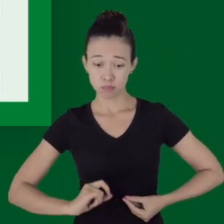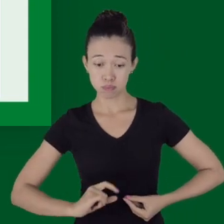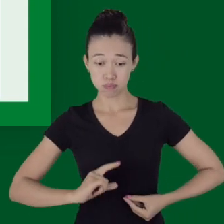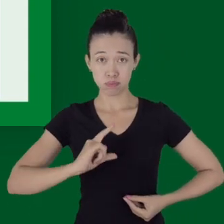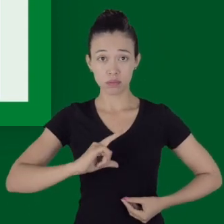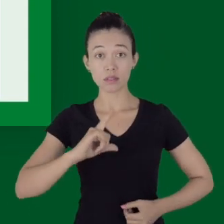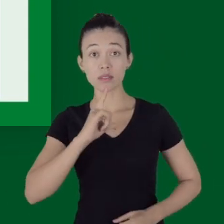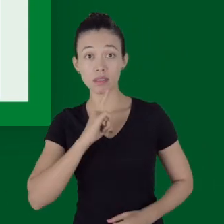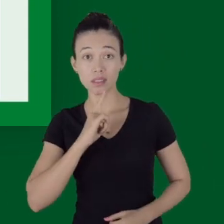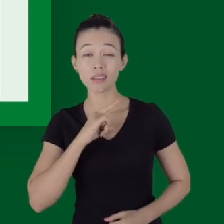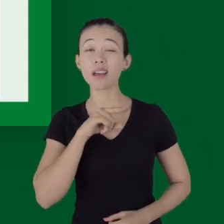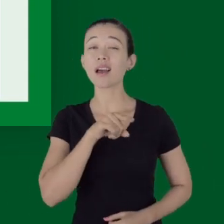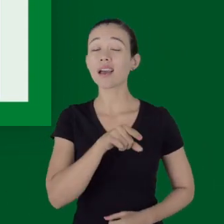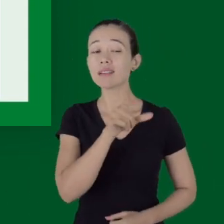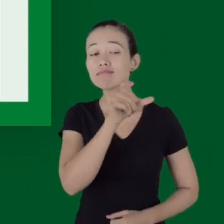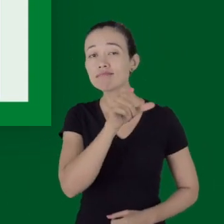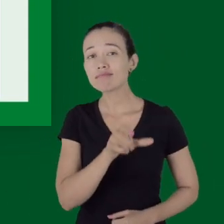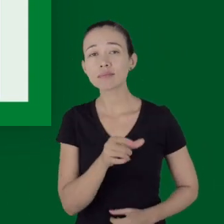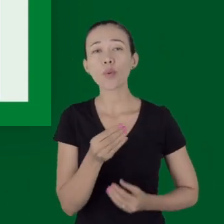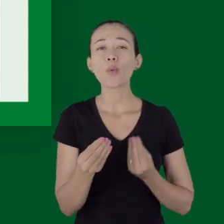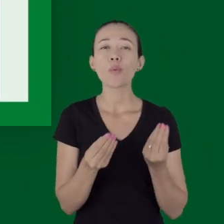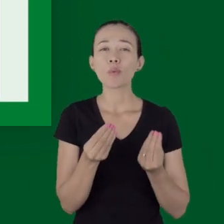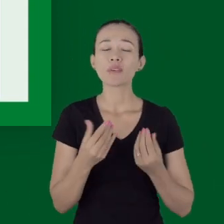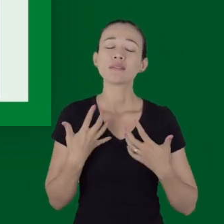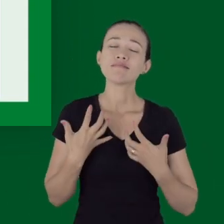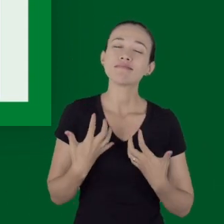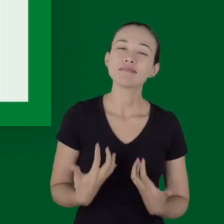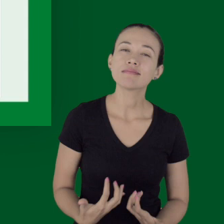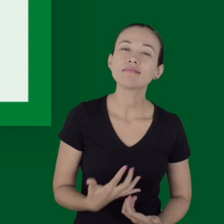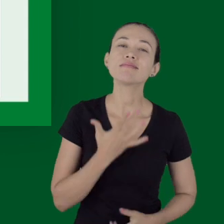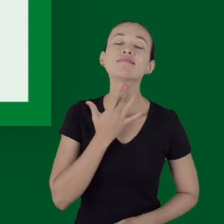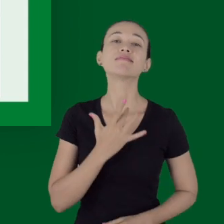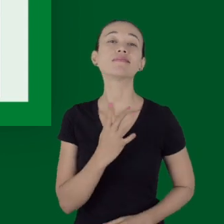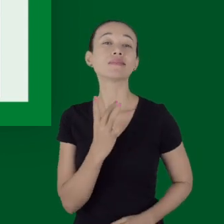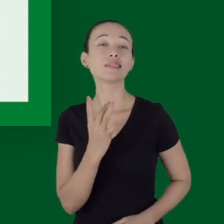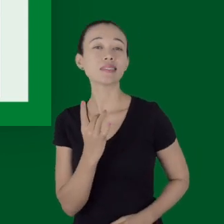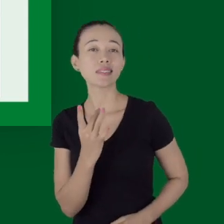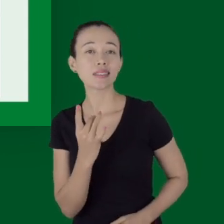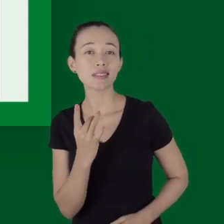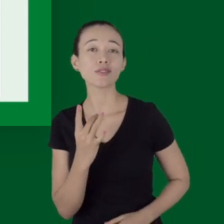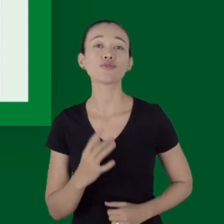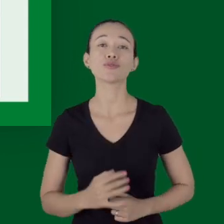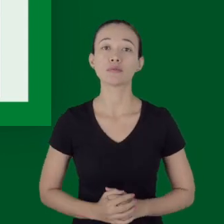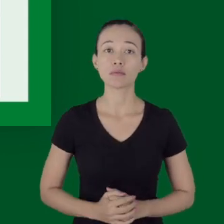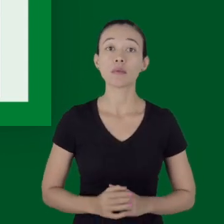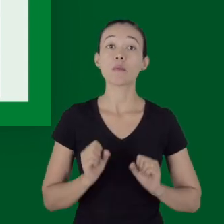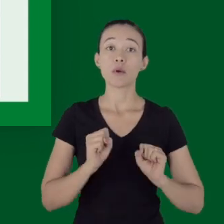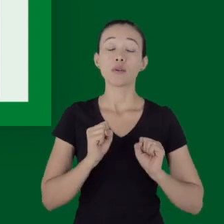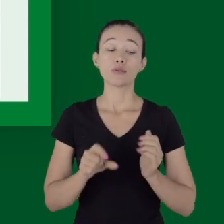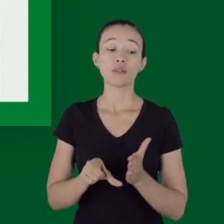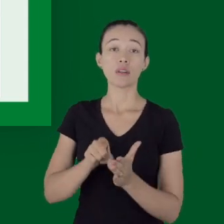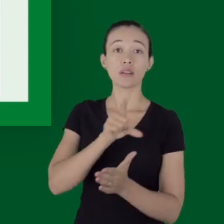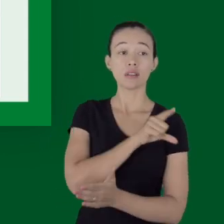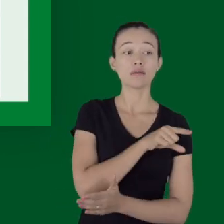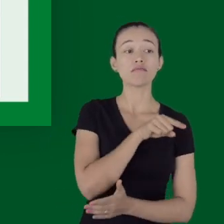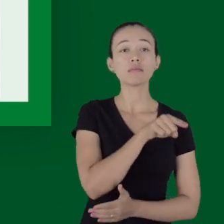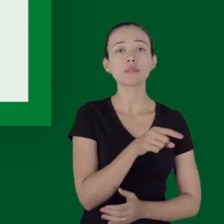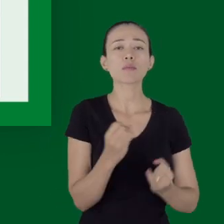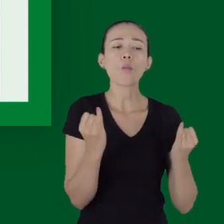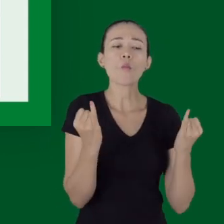adequada. Aqui só para lembrar, né? Então, ele vai ficar cansado, com muita sede,